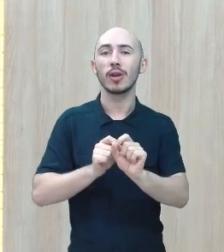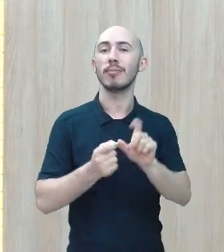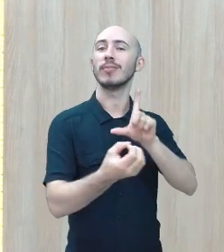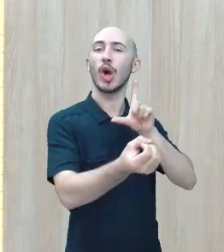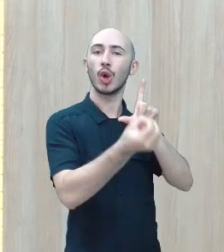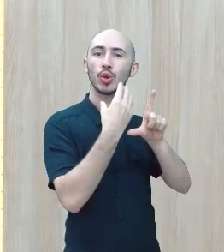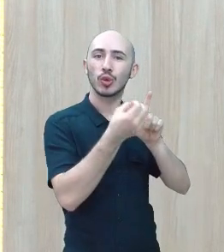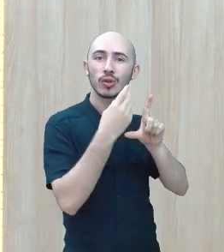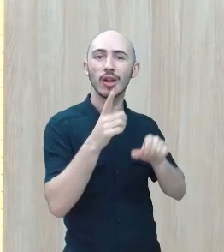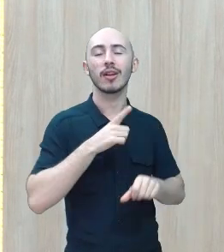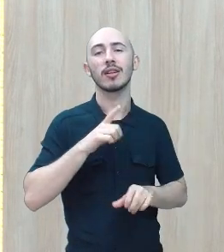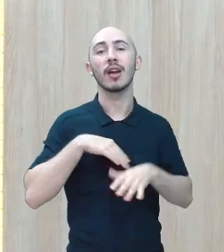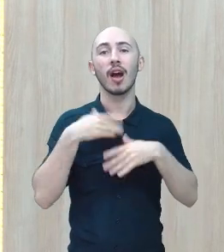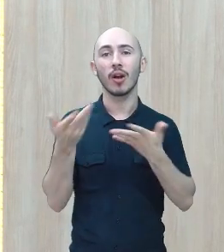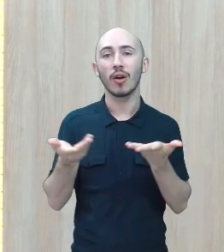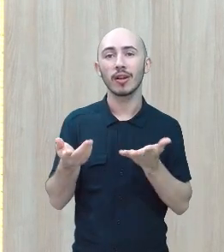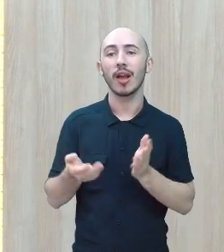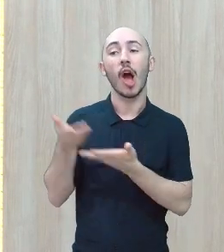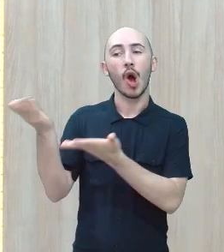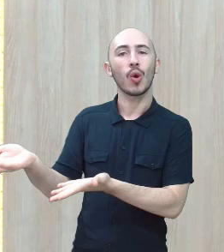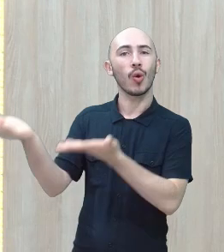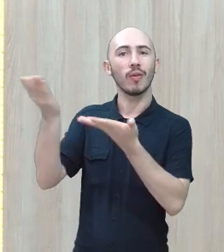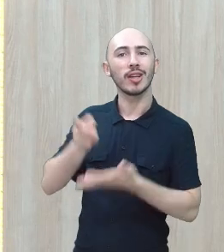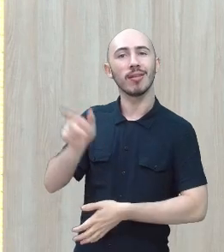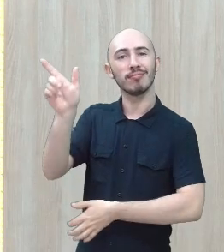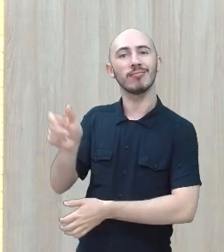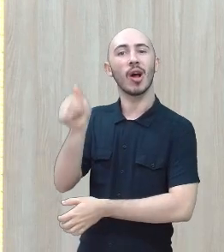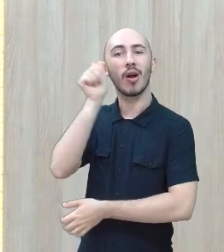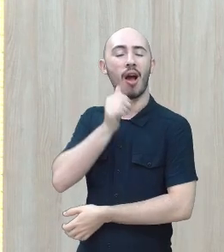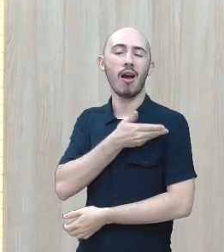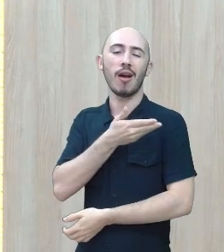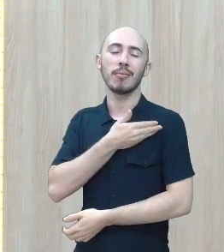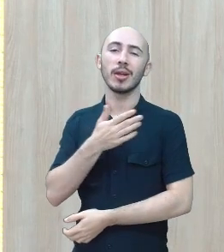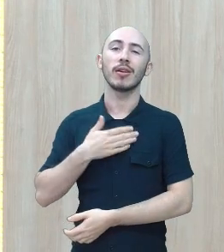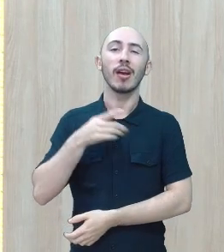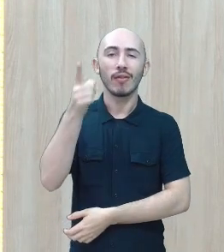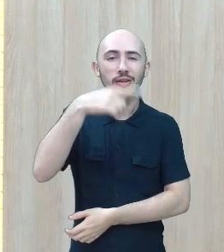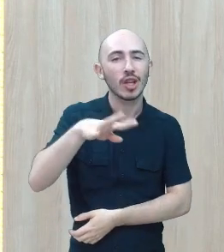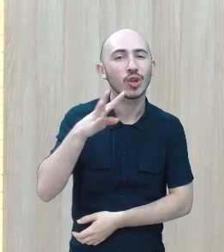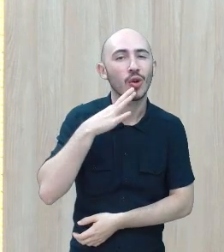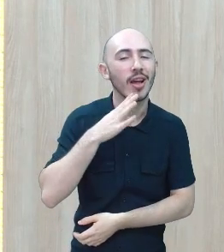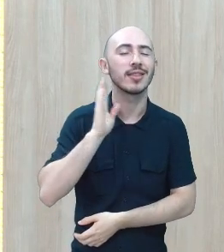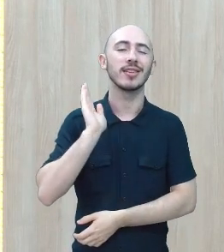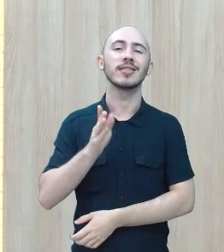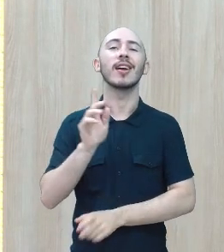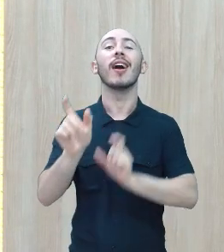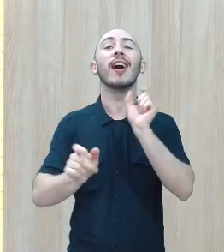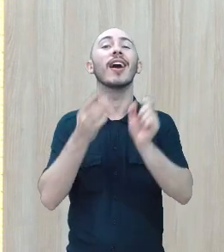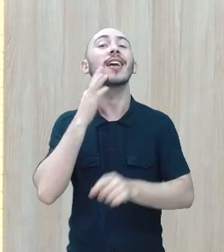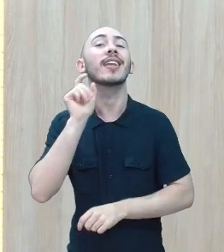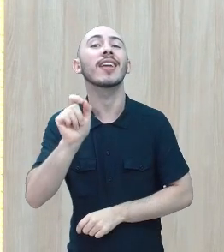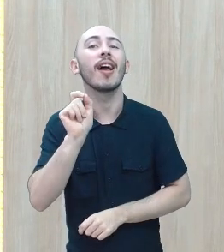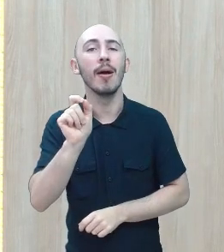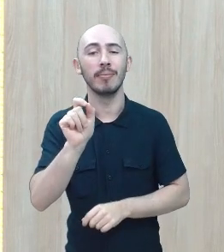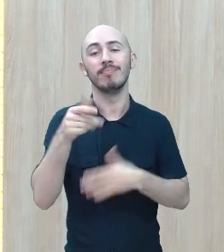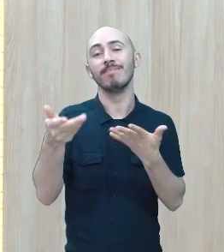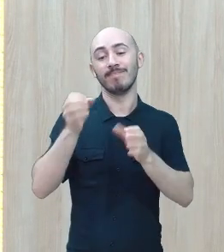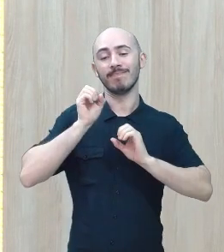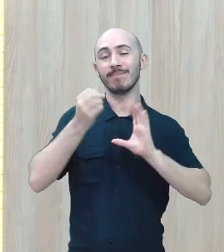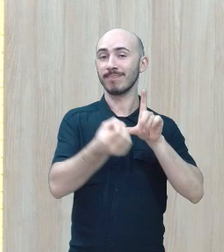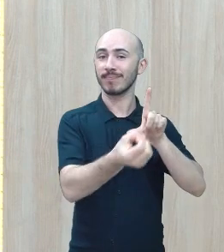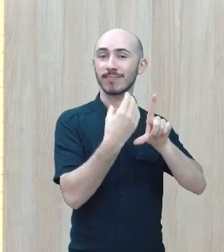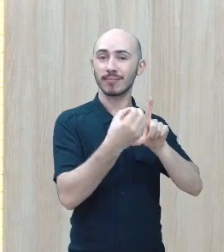Então, eu trouxe uma convidada aqui muito especial, amiga minha, conhecida de vocês, para fazer um tutorial de um chapéu